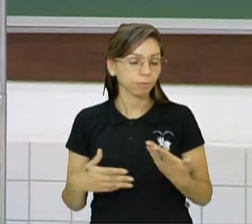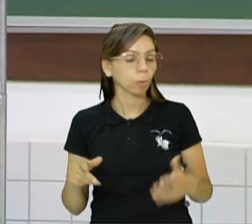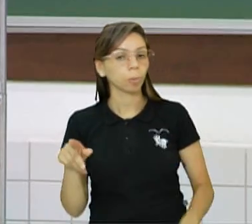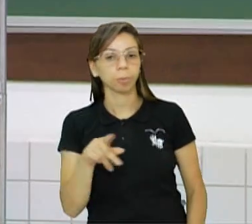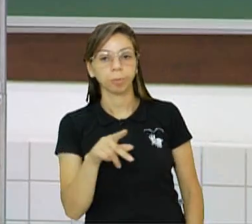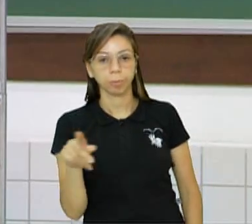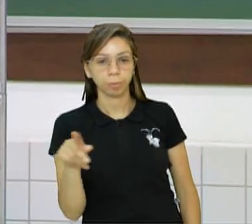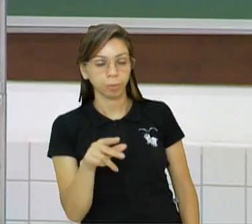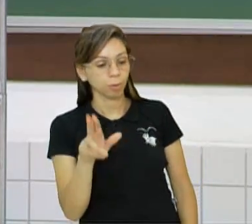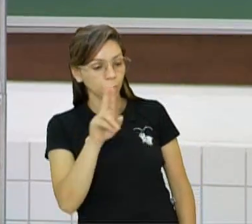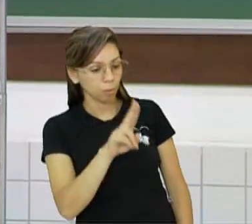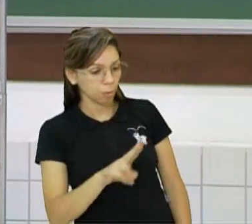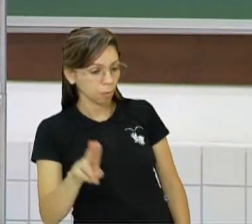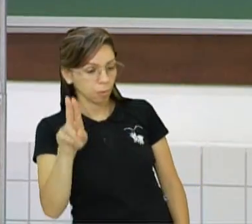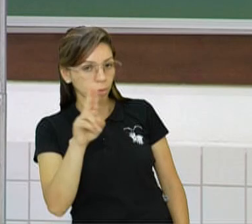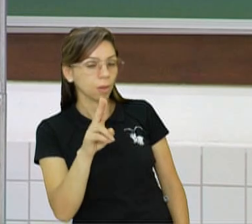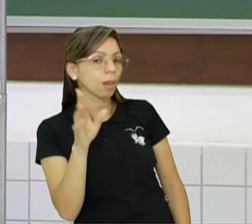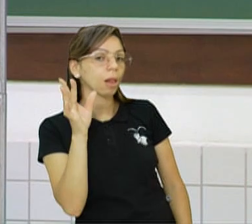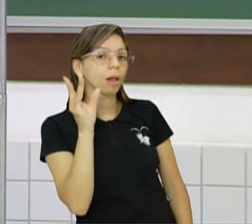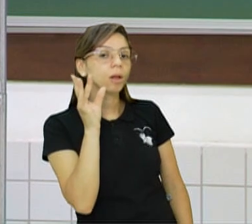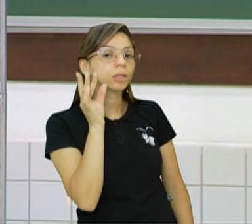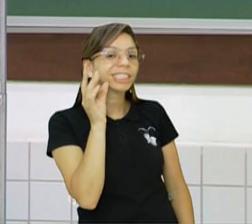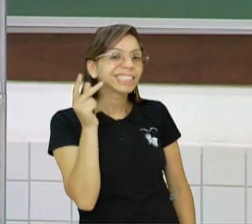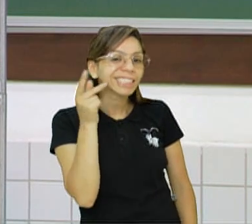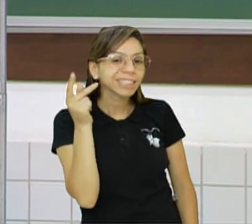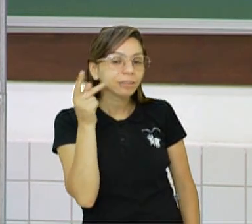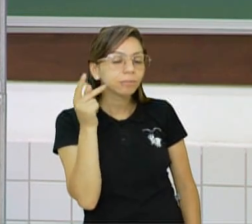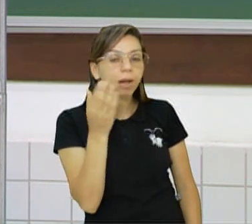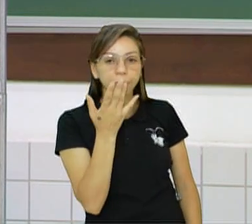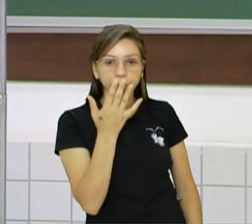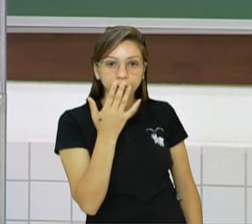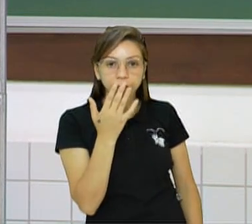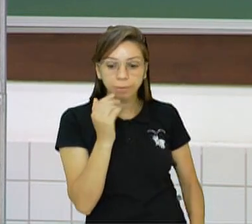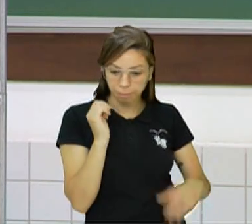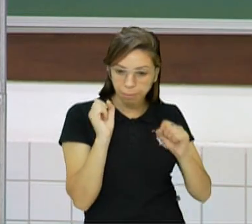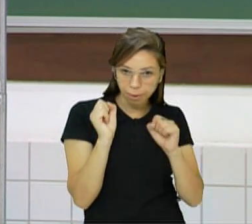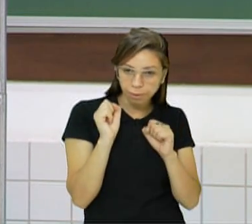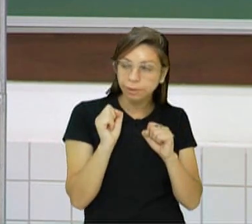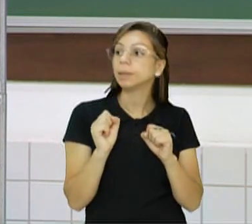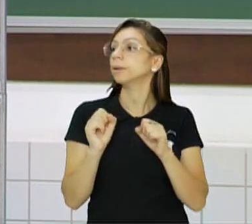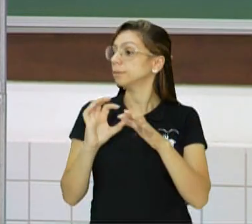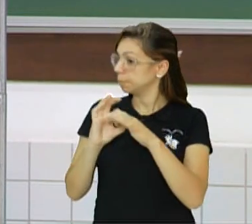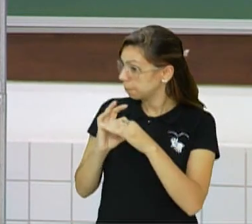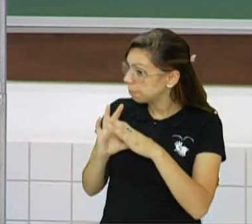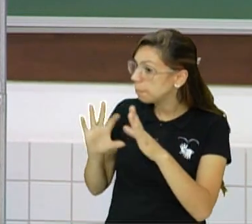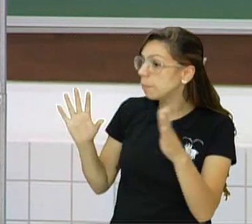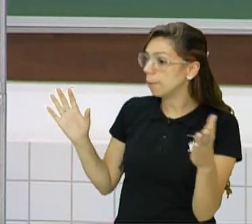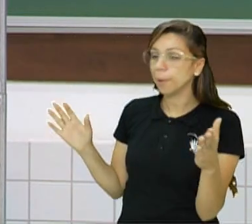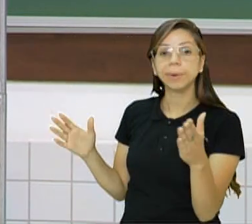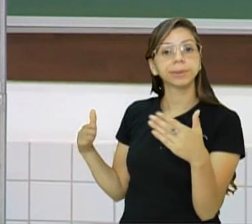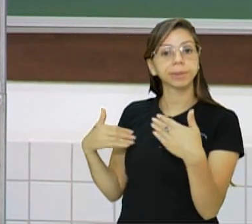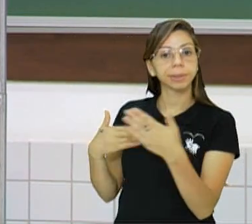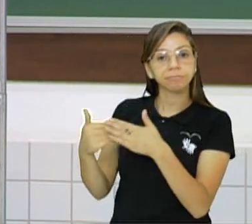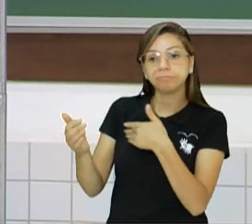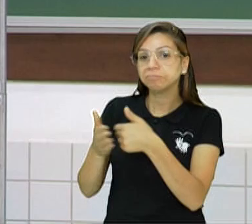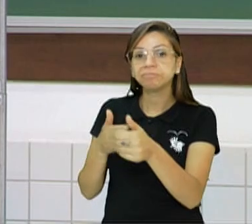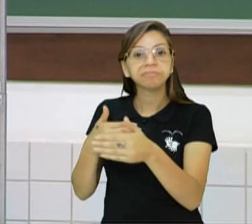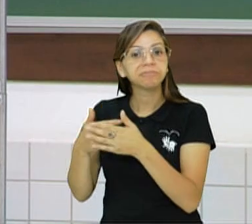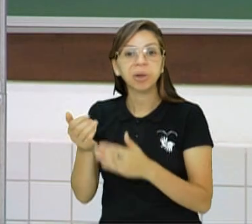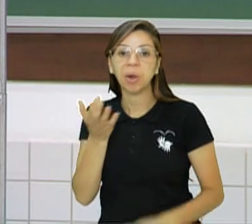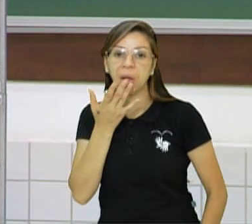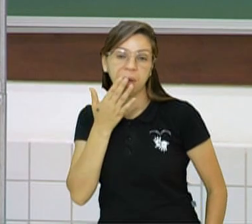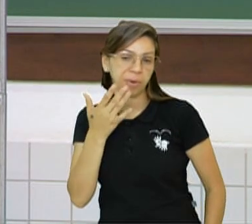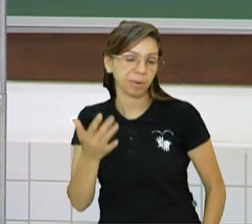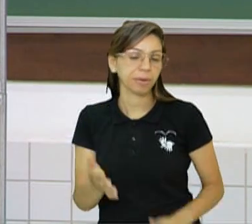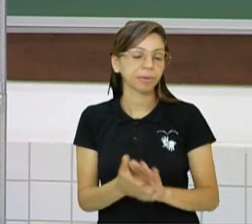Prof, usei jujubas coloridas. Posso? Lógico que pode, meu amor. Jujuba, você vai usar a cor que você quiser, tá